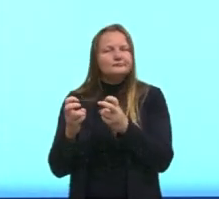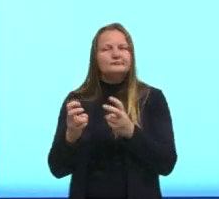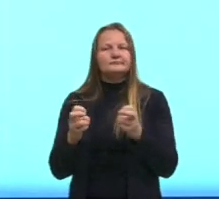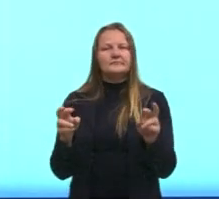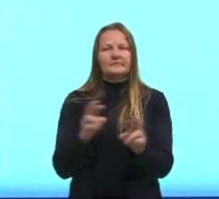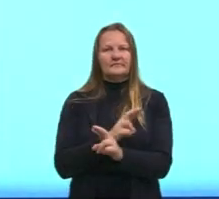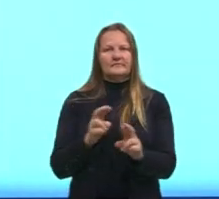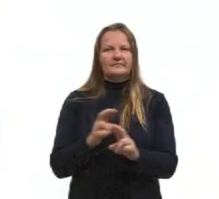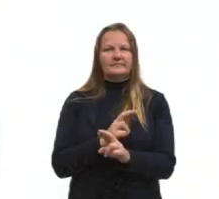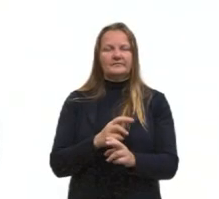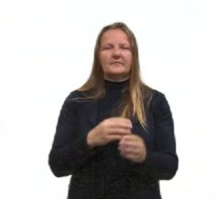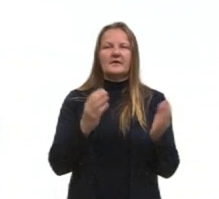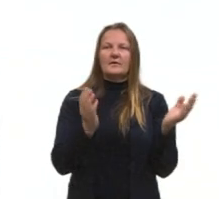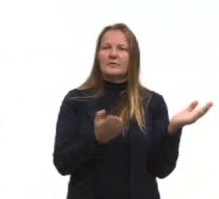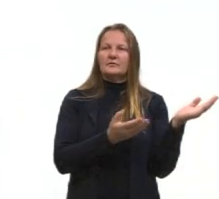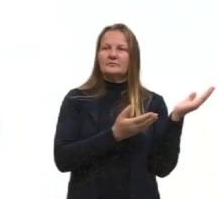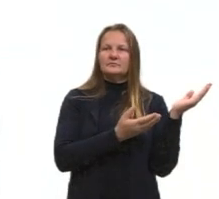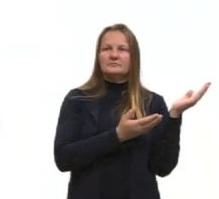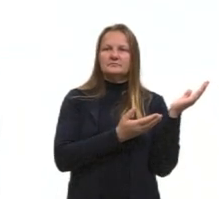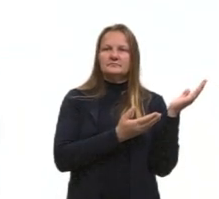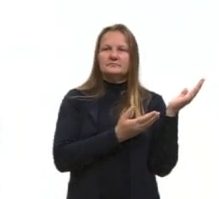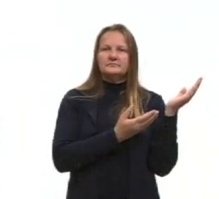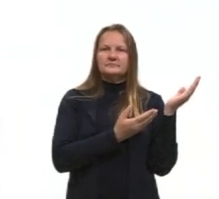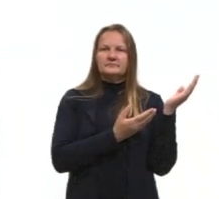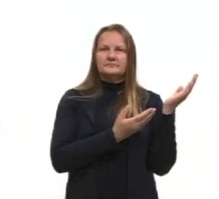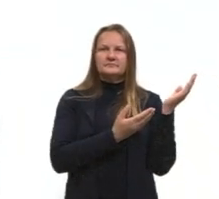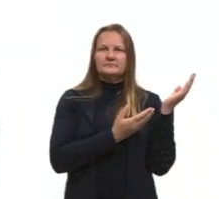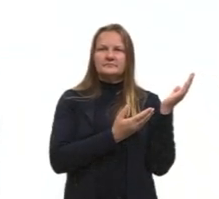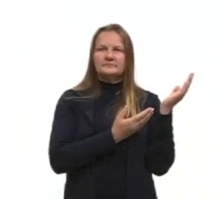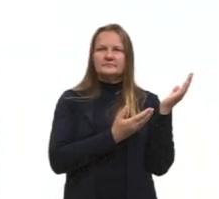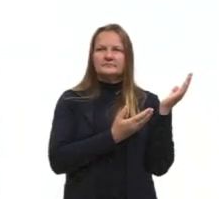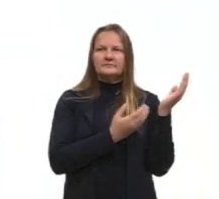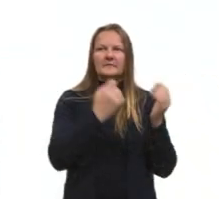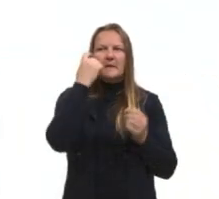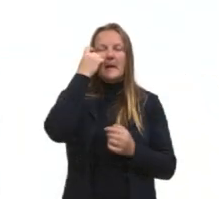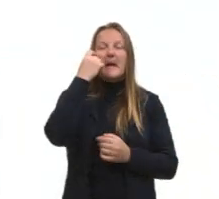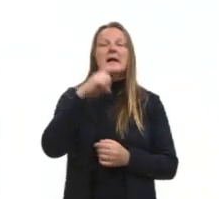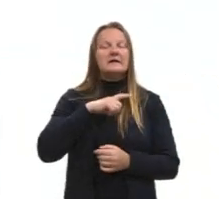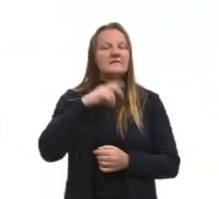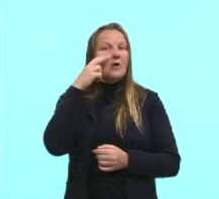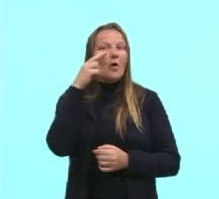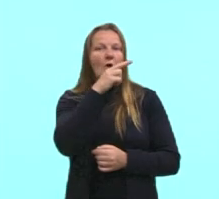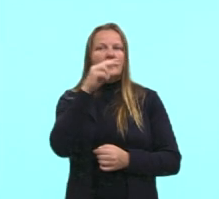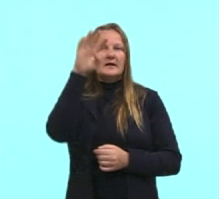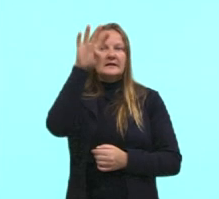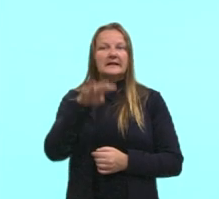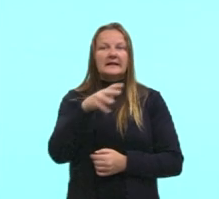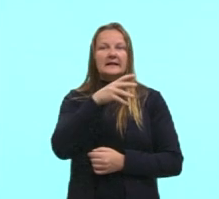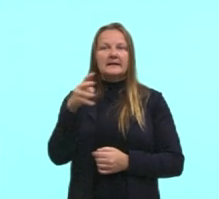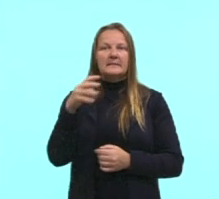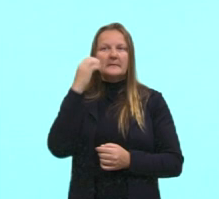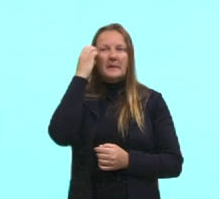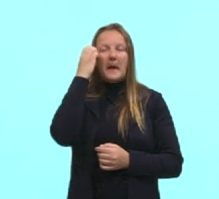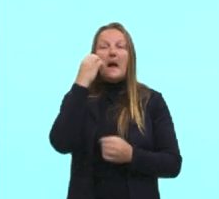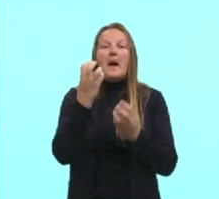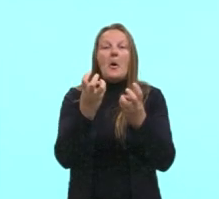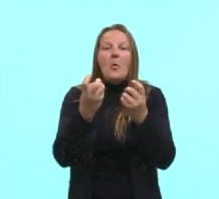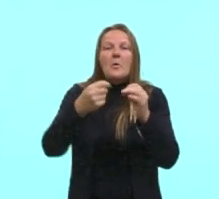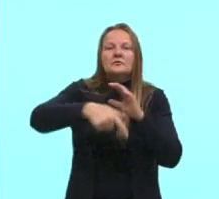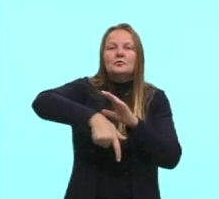E aí eu trago para vocês já trouxe aqui uma vez essa tabela né ou a quantidade né da reserva